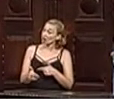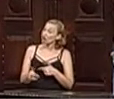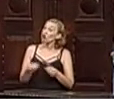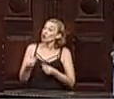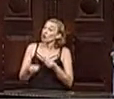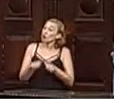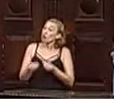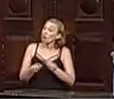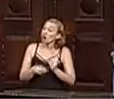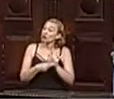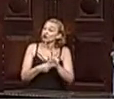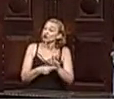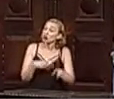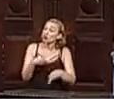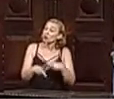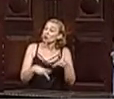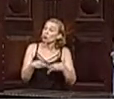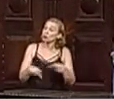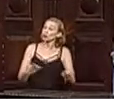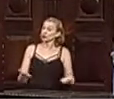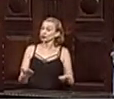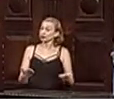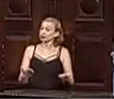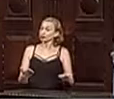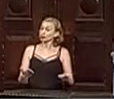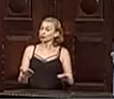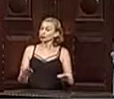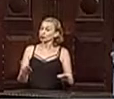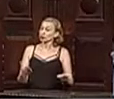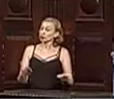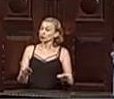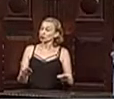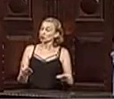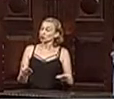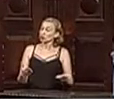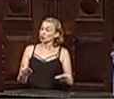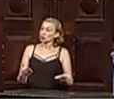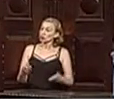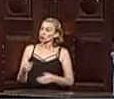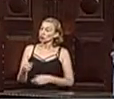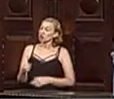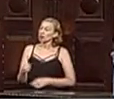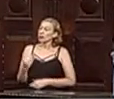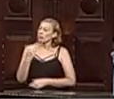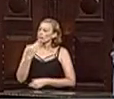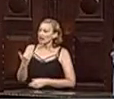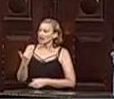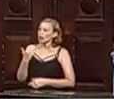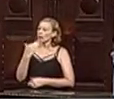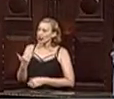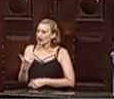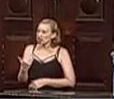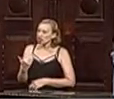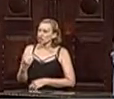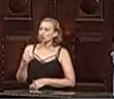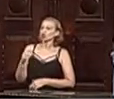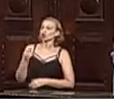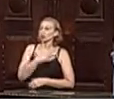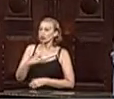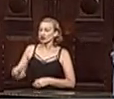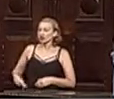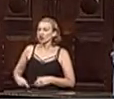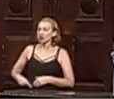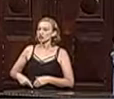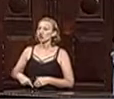população. E além do mais, os garis da Conlurb, aonde eu vou, cobram. Osório, cobra lá, pede ao prefeito Crivella que ele honre também um